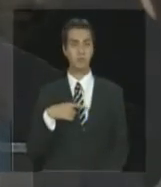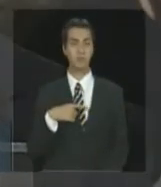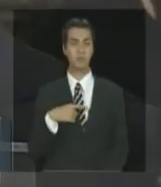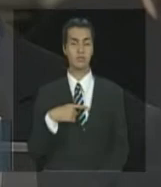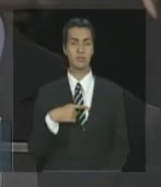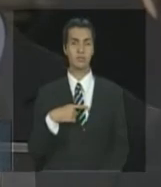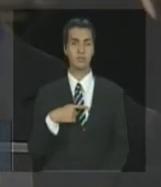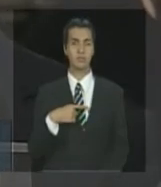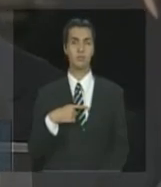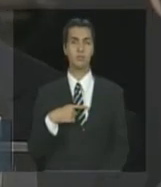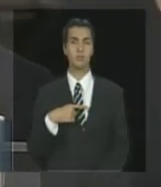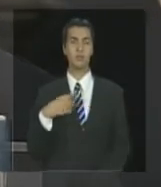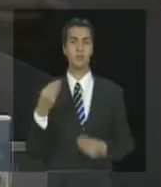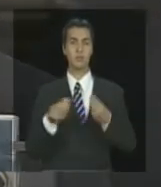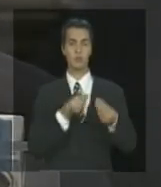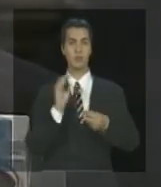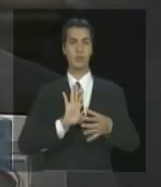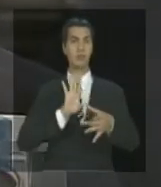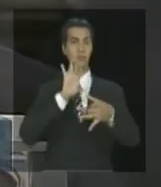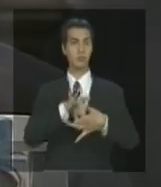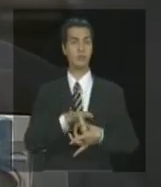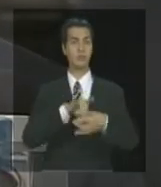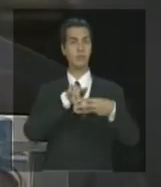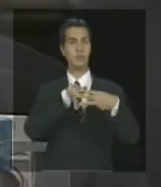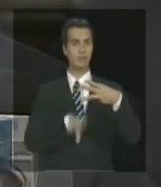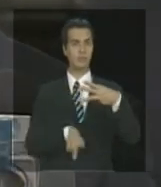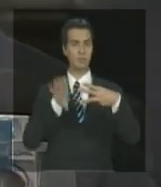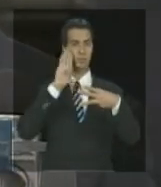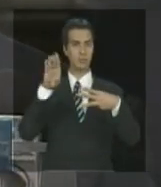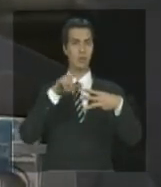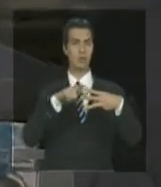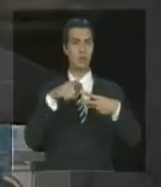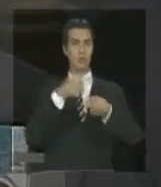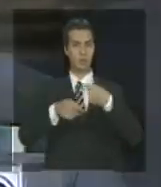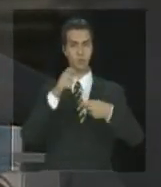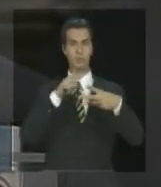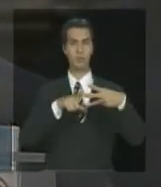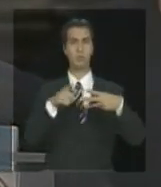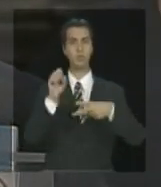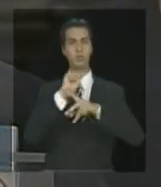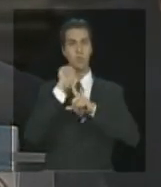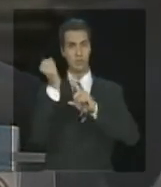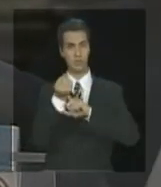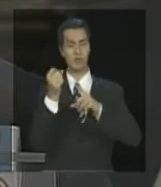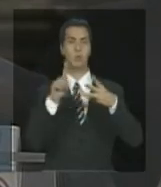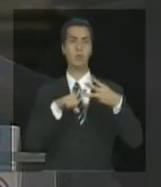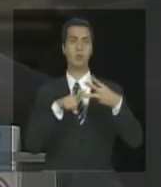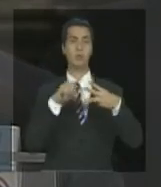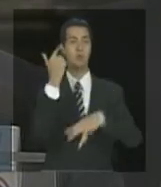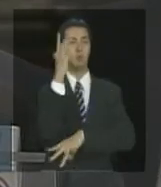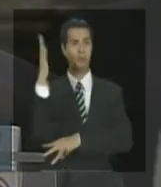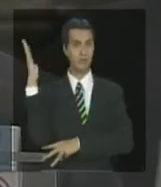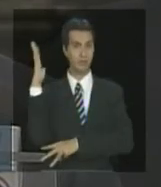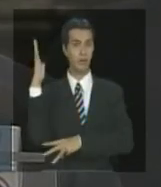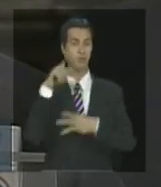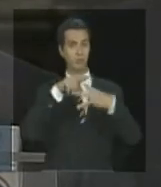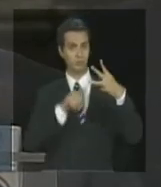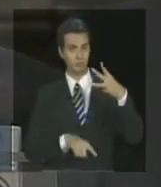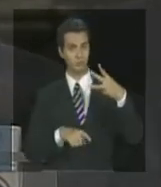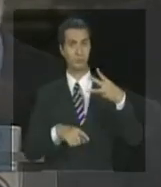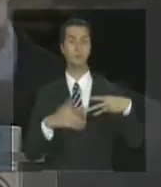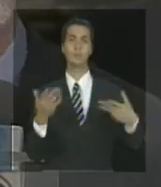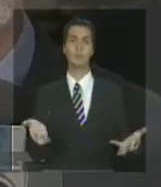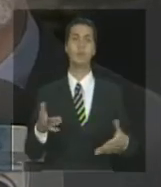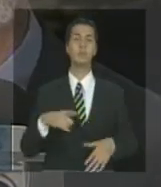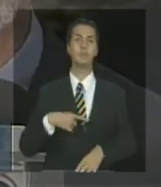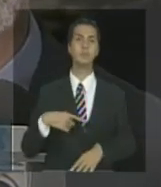sua associação entre três pilares, que é o econômico, o social e o ambiental. Agora, existem